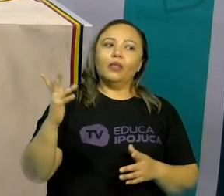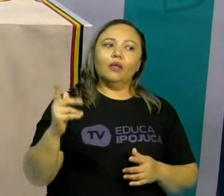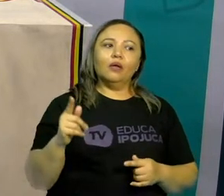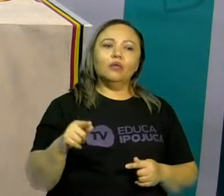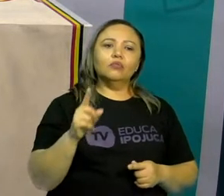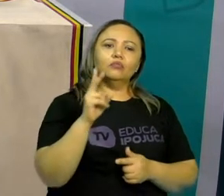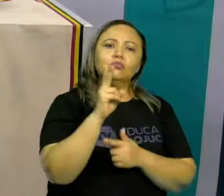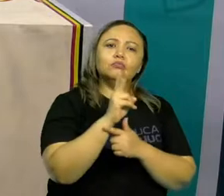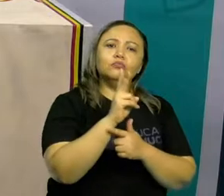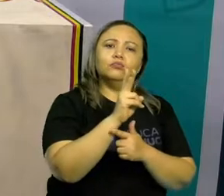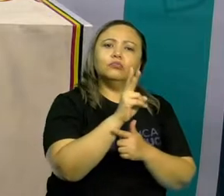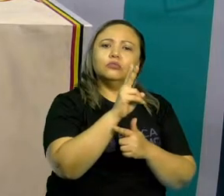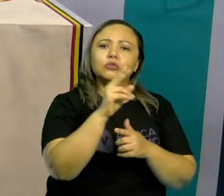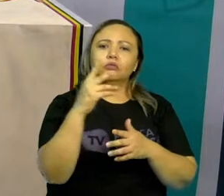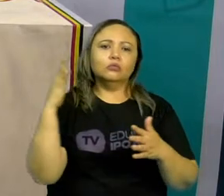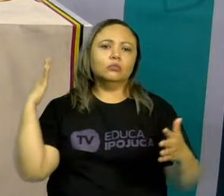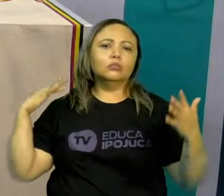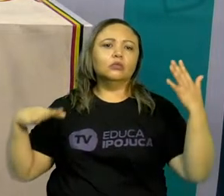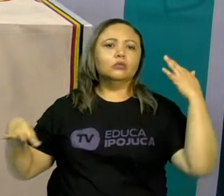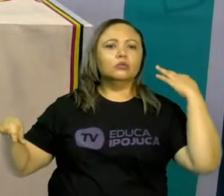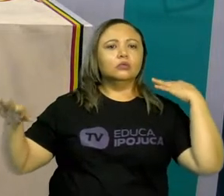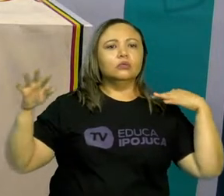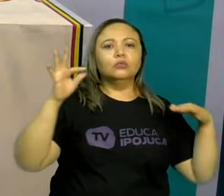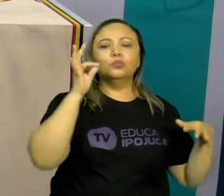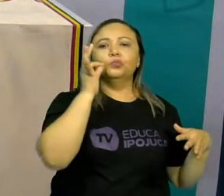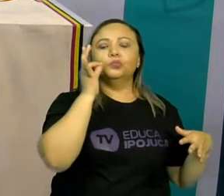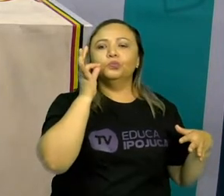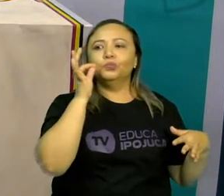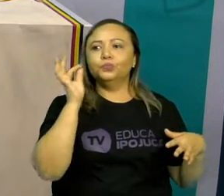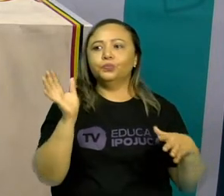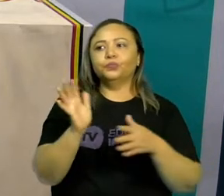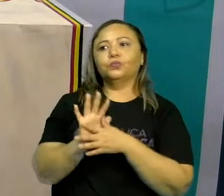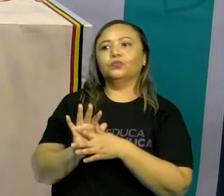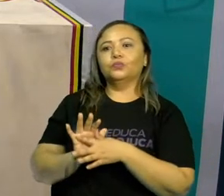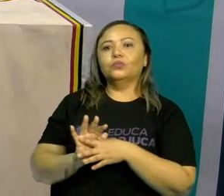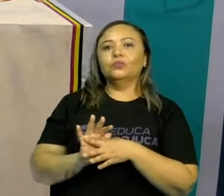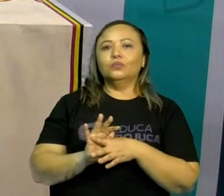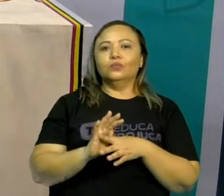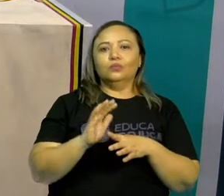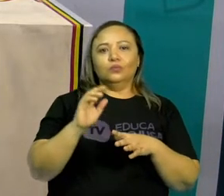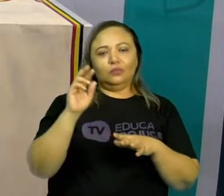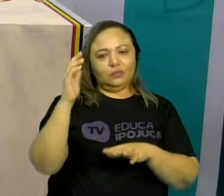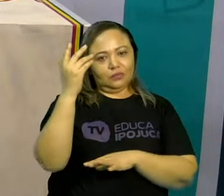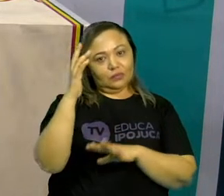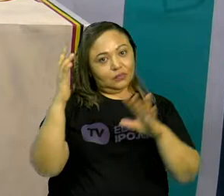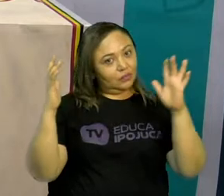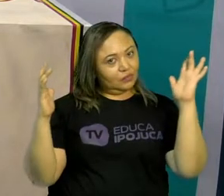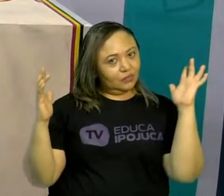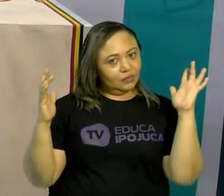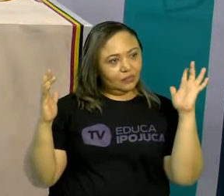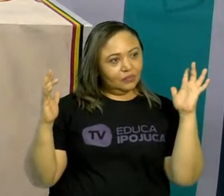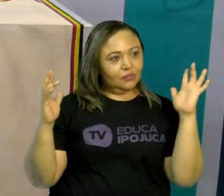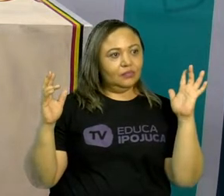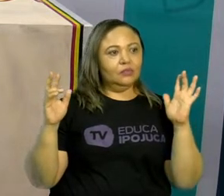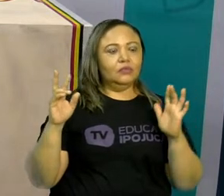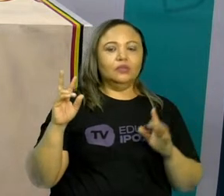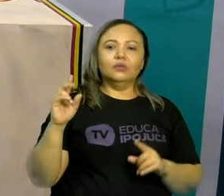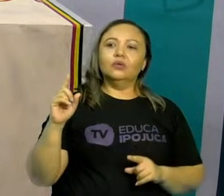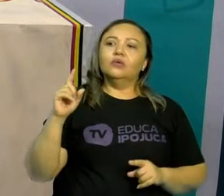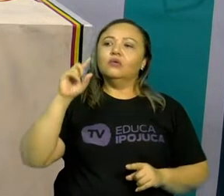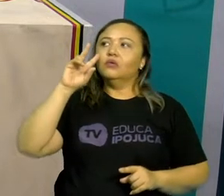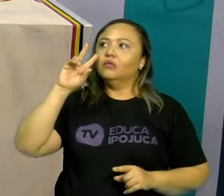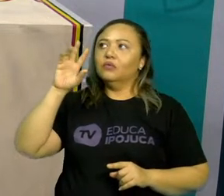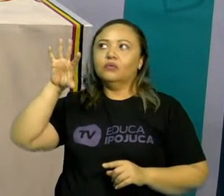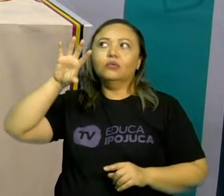e continuando a passear o Ratinho continua a passear pela Floresta o e